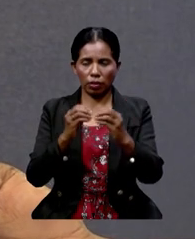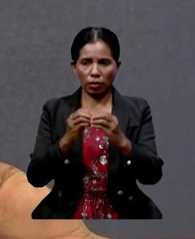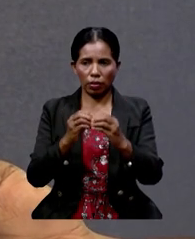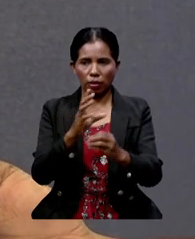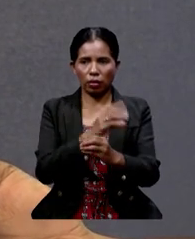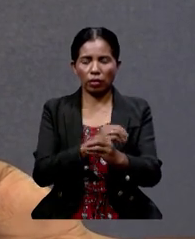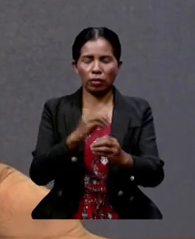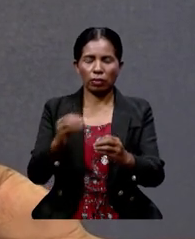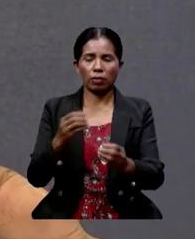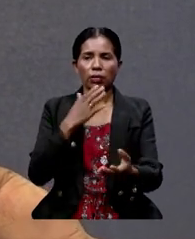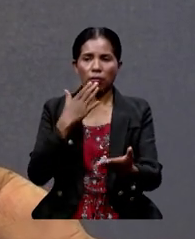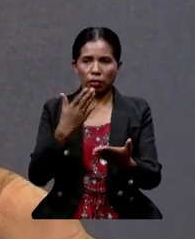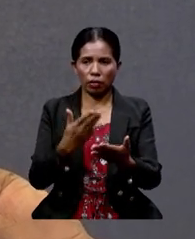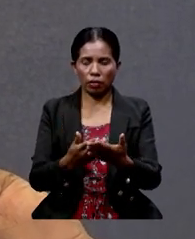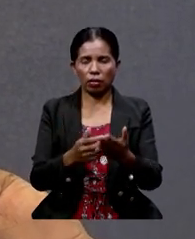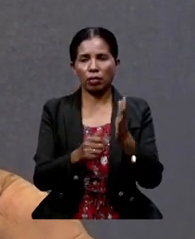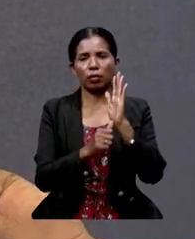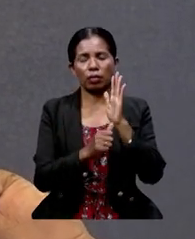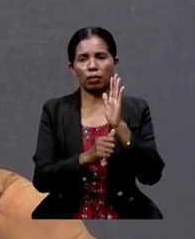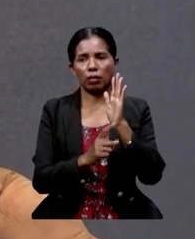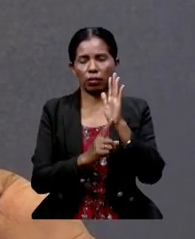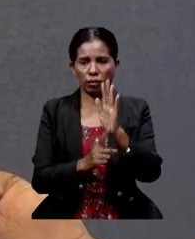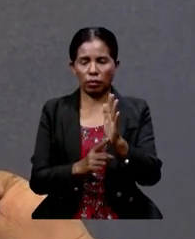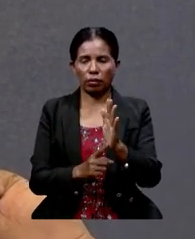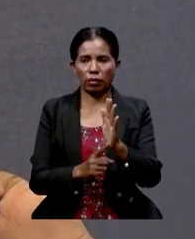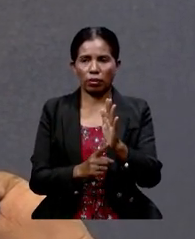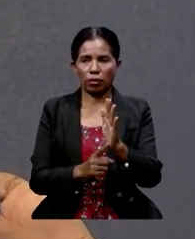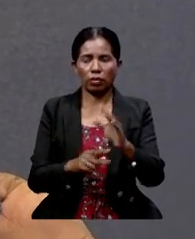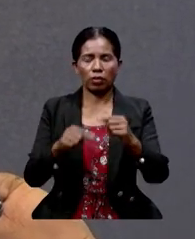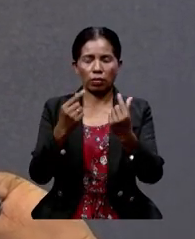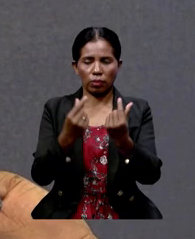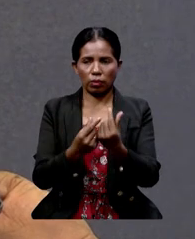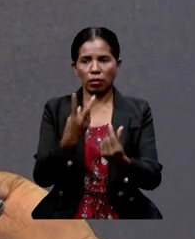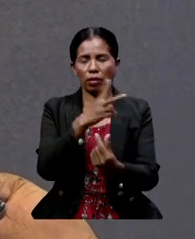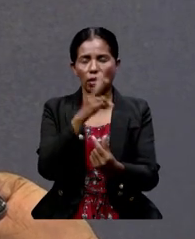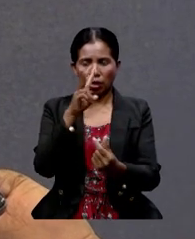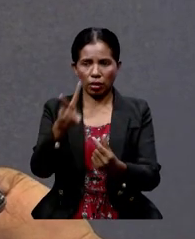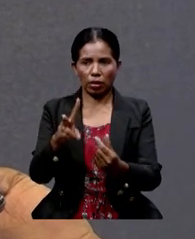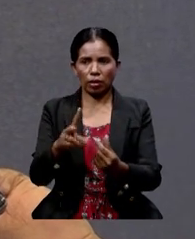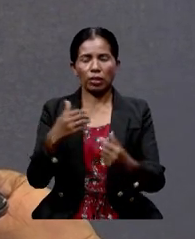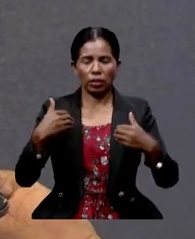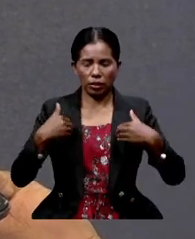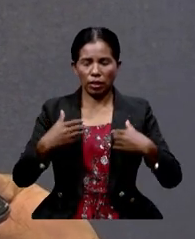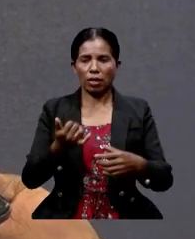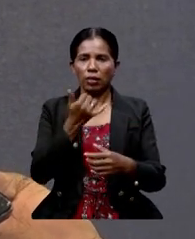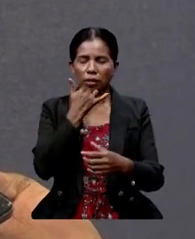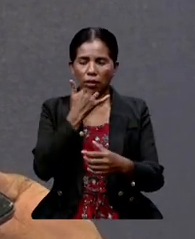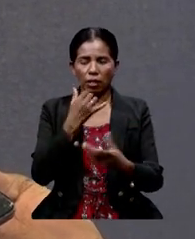teve sucesso, apesar de foram registradas algumas falhas, algumas pequenas falhas,